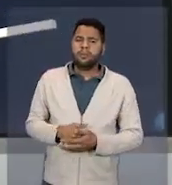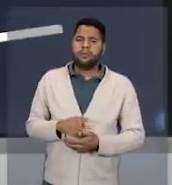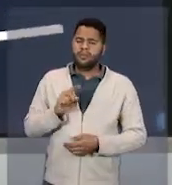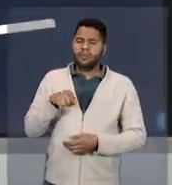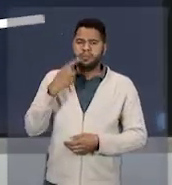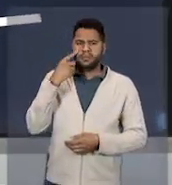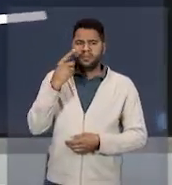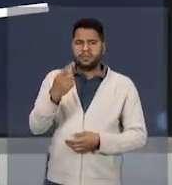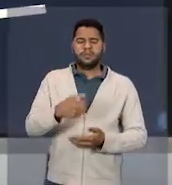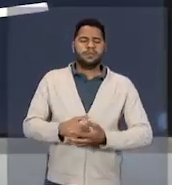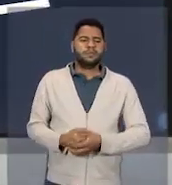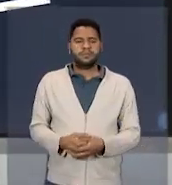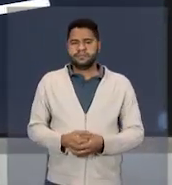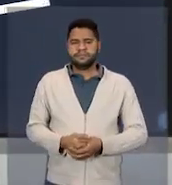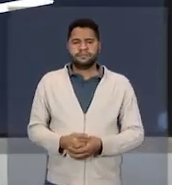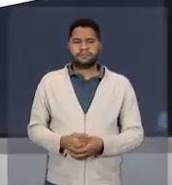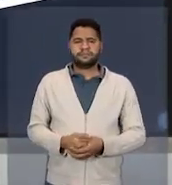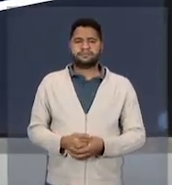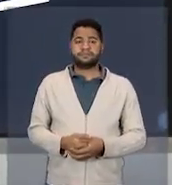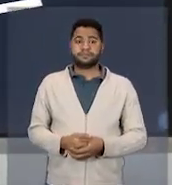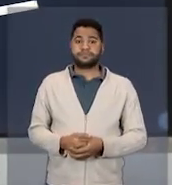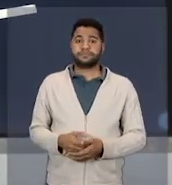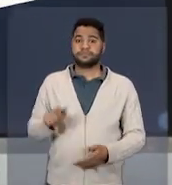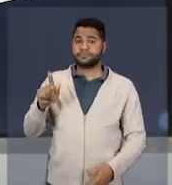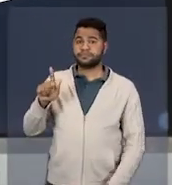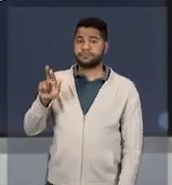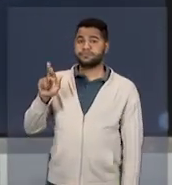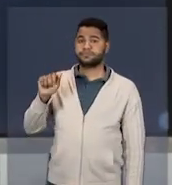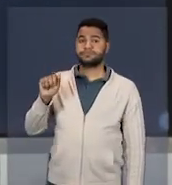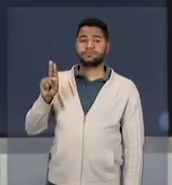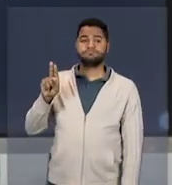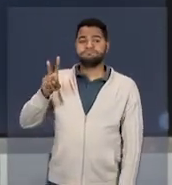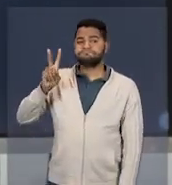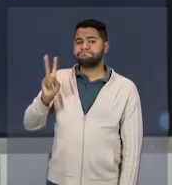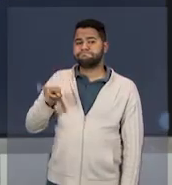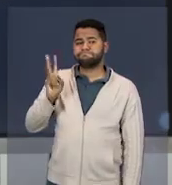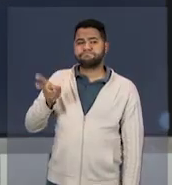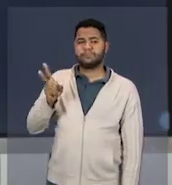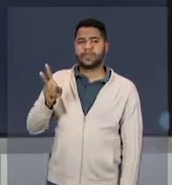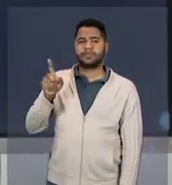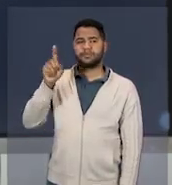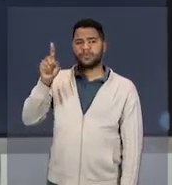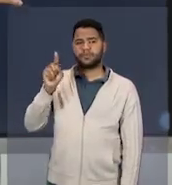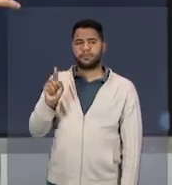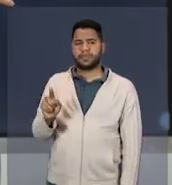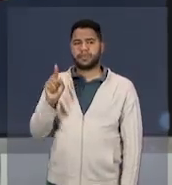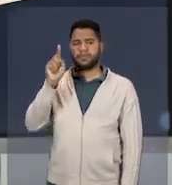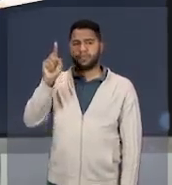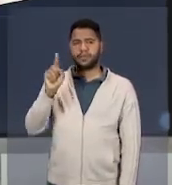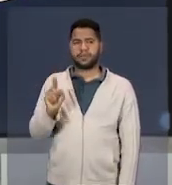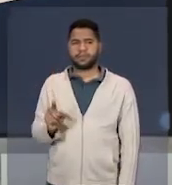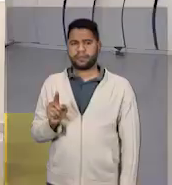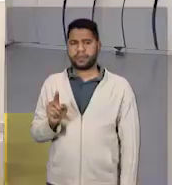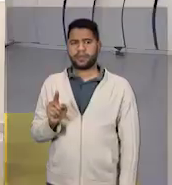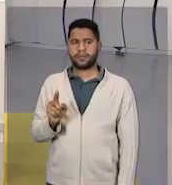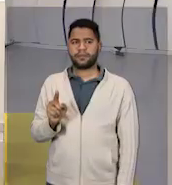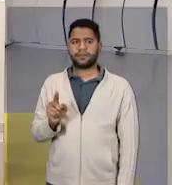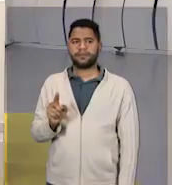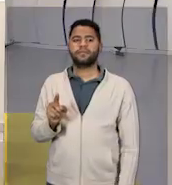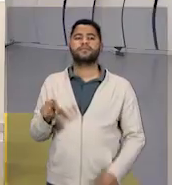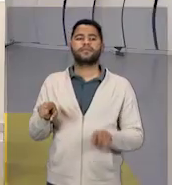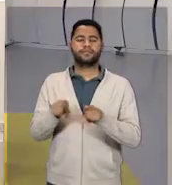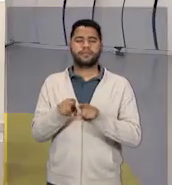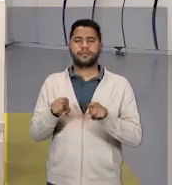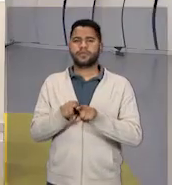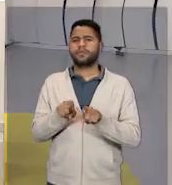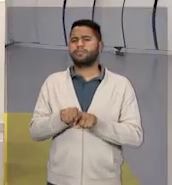isso é possível. Então, o grau aqui é o mesmo grau daqui, é o mesmo grau daqui, que é o mesmo grau